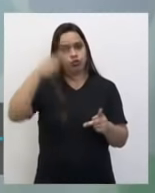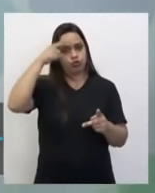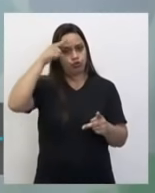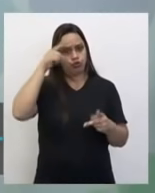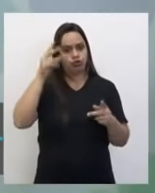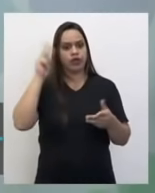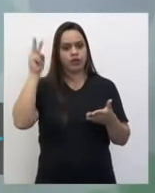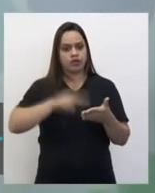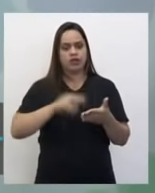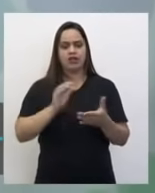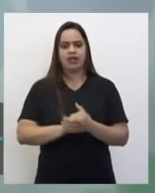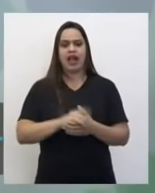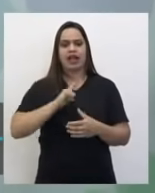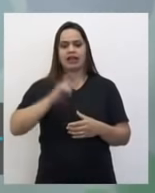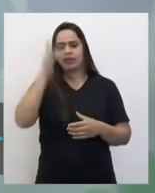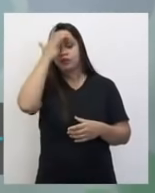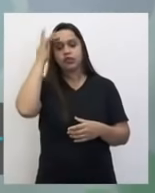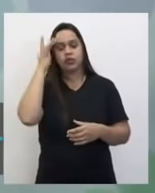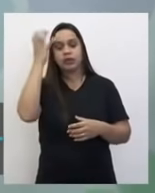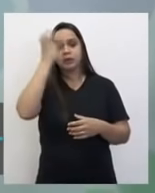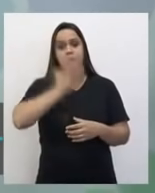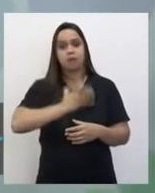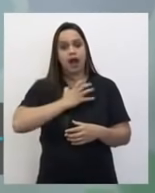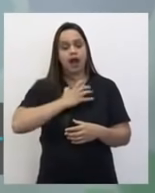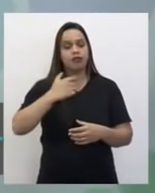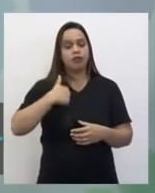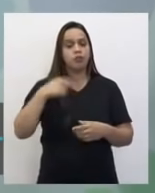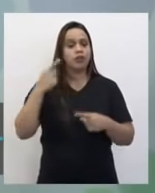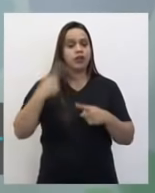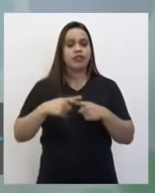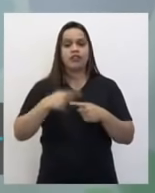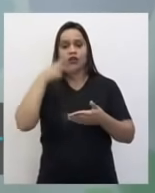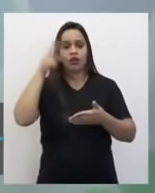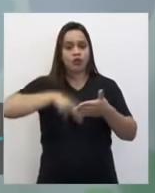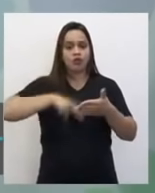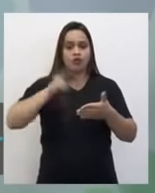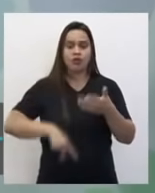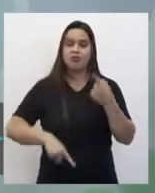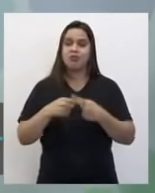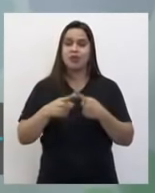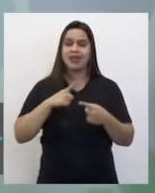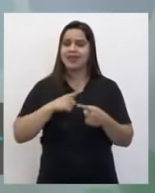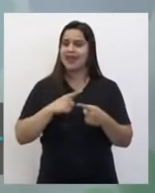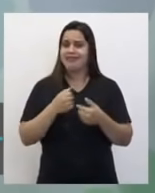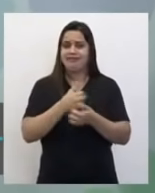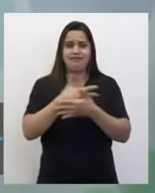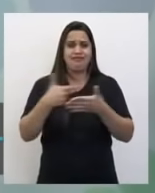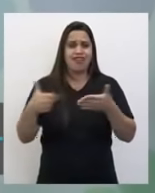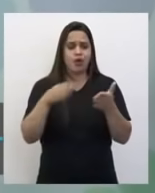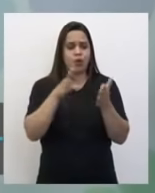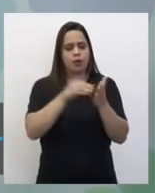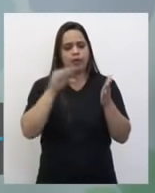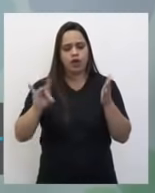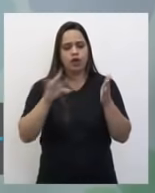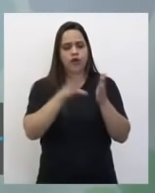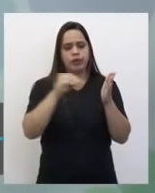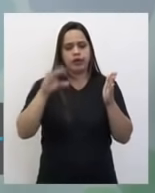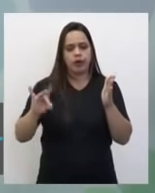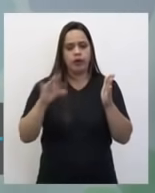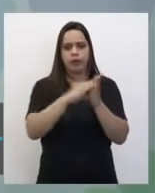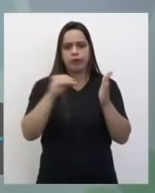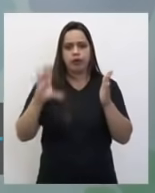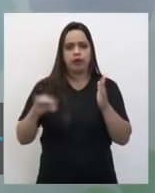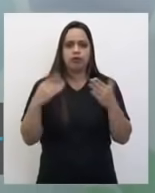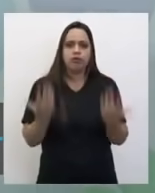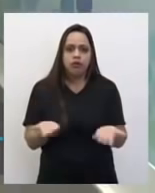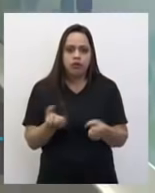ó. Aí tem gente que fica brigando comigo porque eu não vi. É, às vezes eu não vejo porque tem muito copia e cola, copia e cola, copia e cola. Então me ajudem